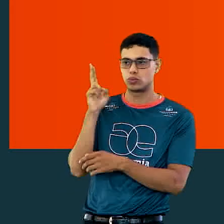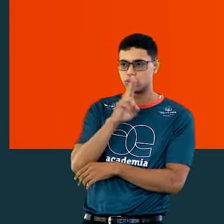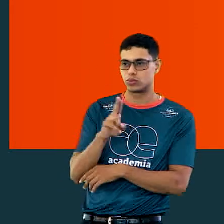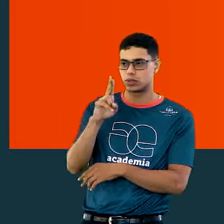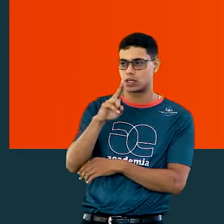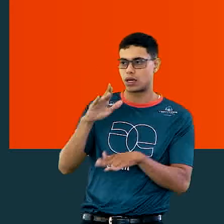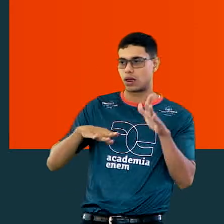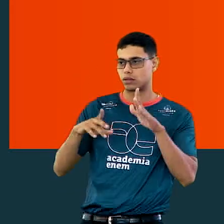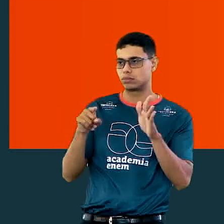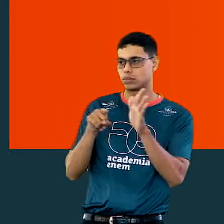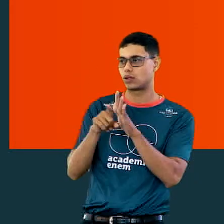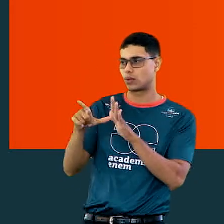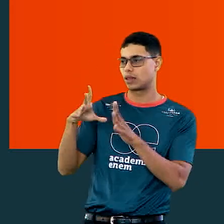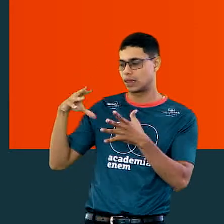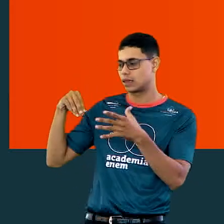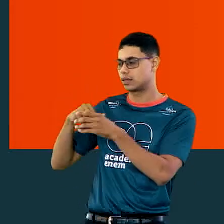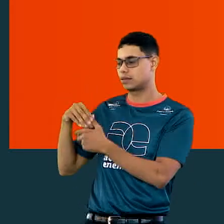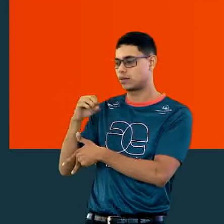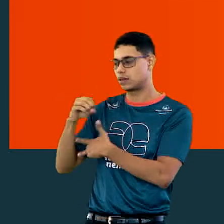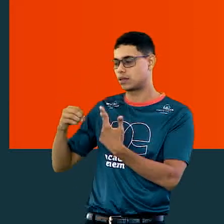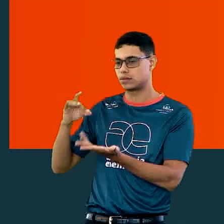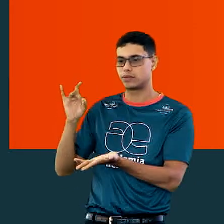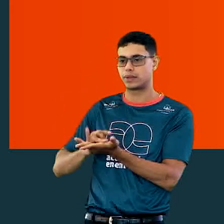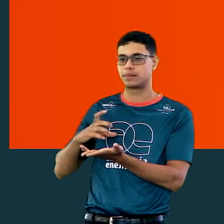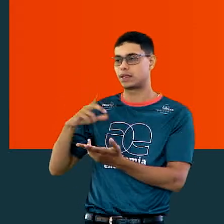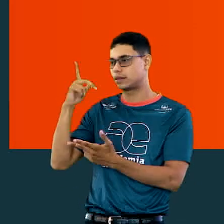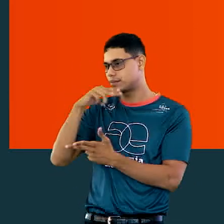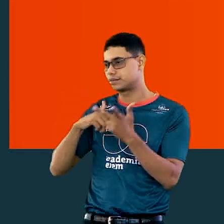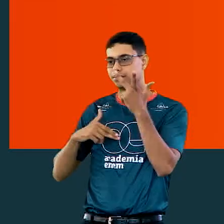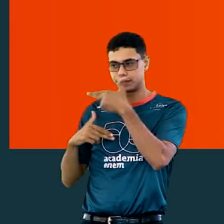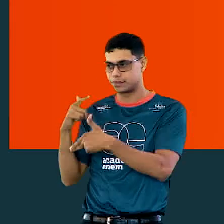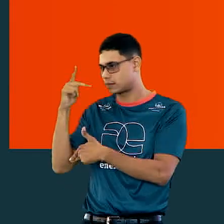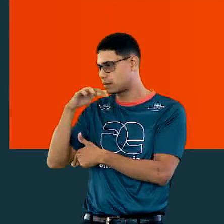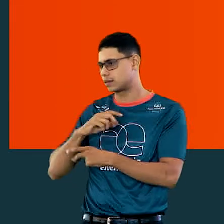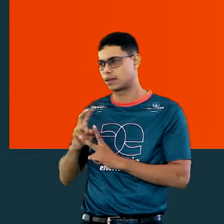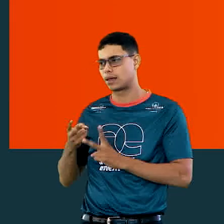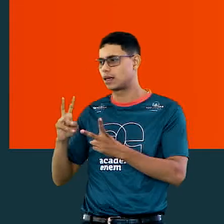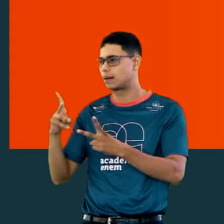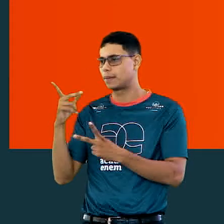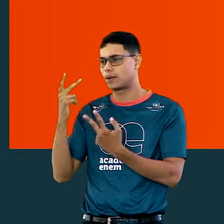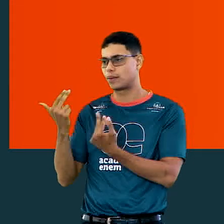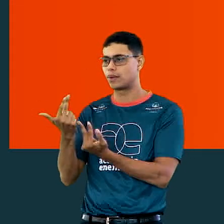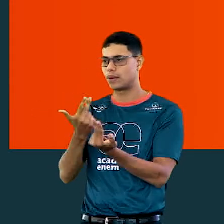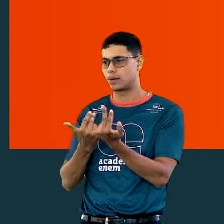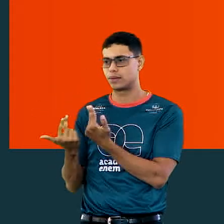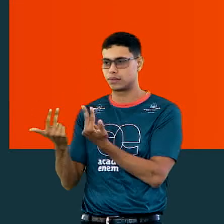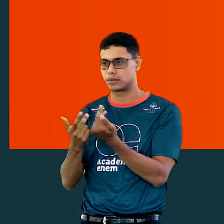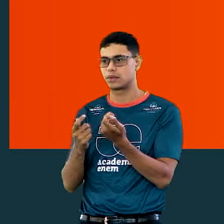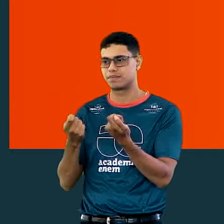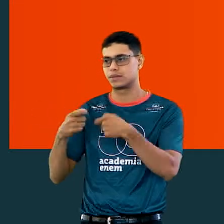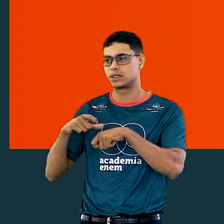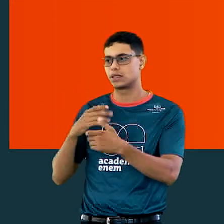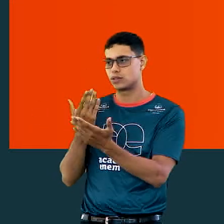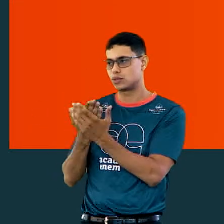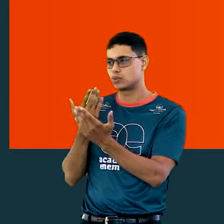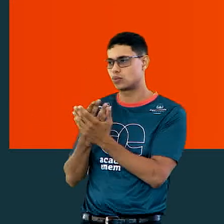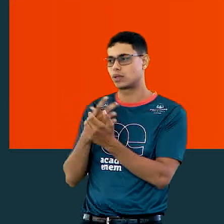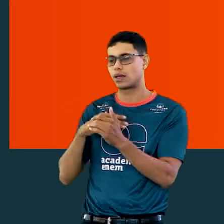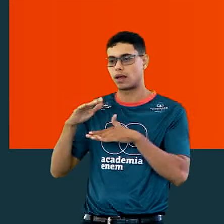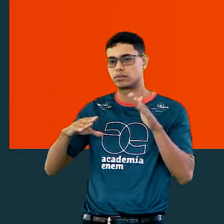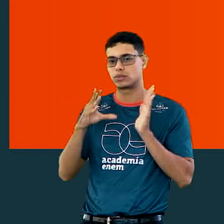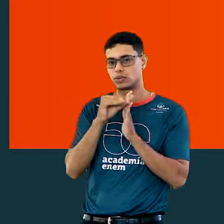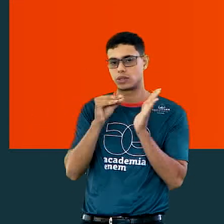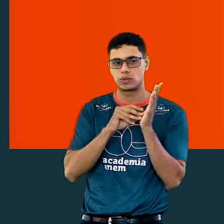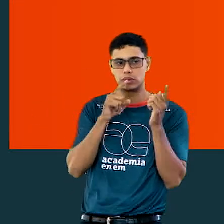para lhe mostrar que é repetitivo, não é, pessoal? É repetitivo. Nós temos que estudar conteúdos